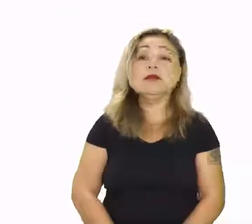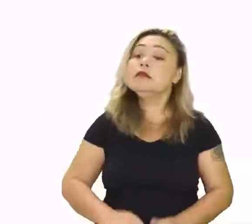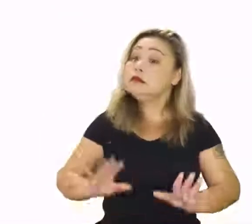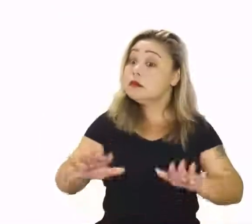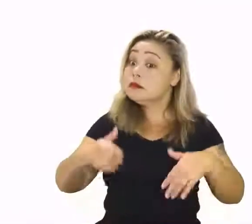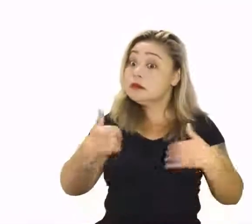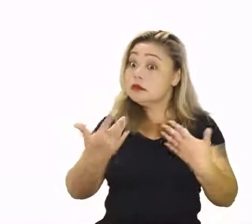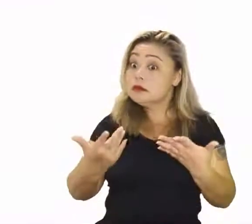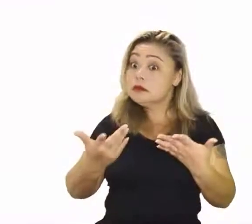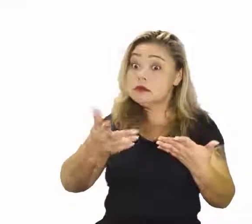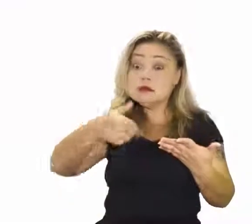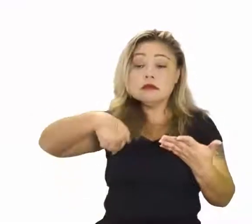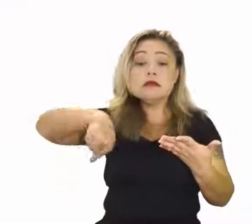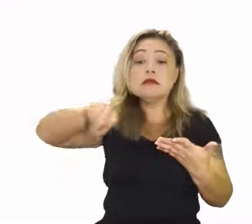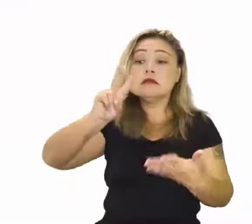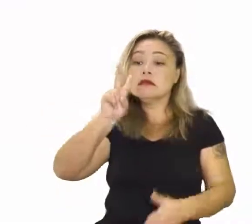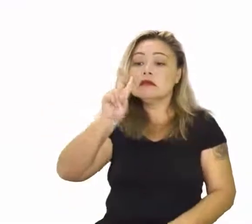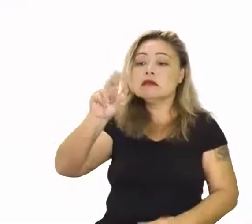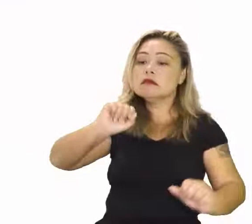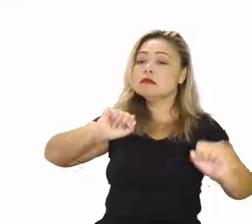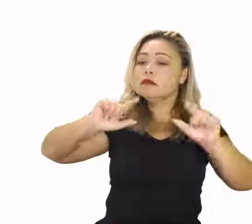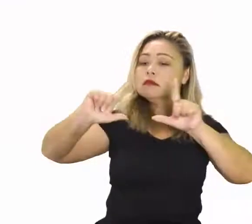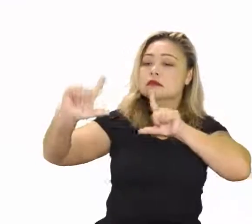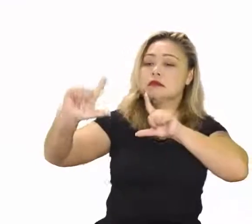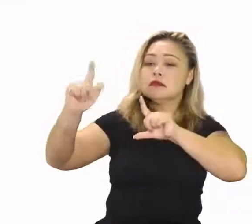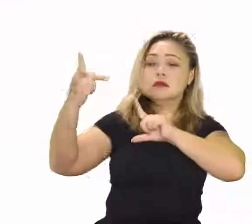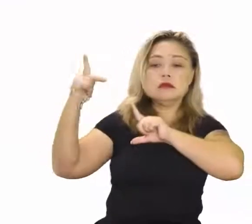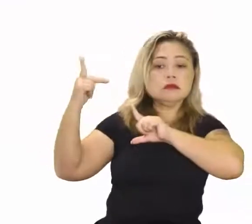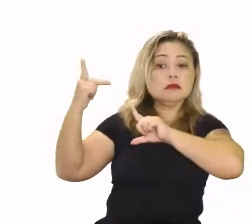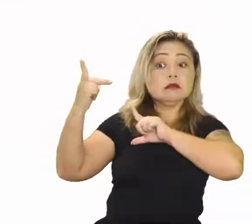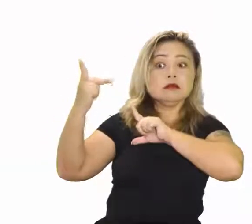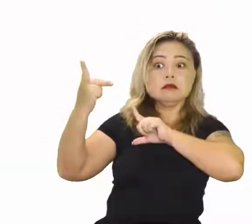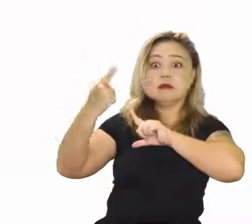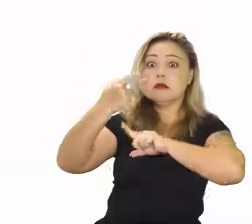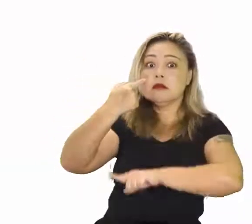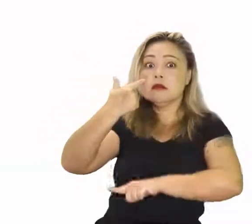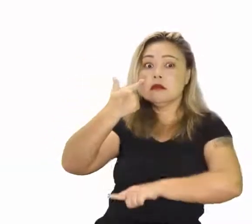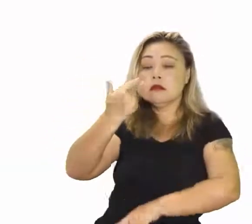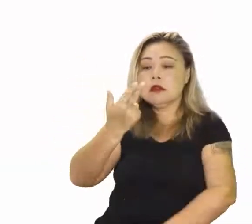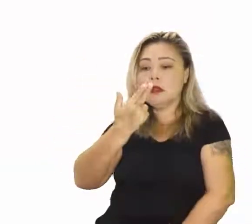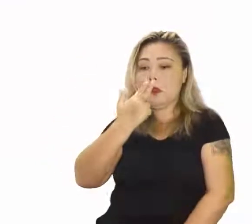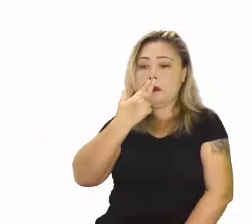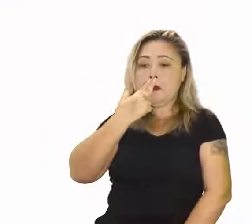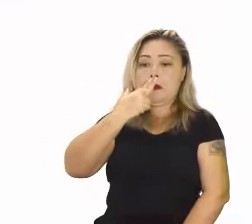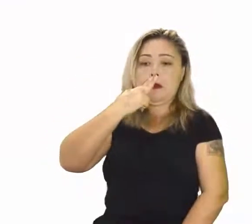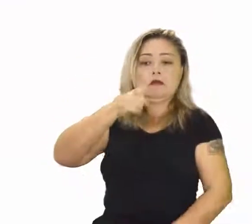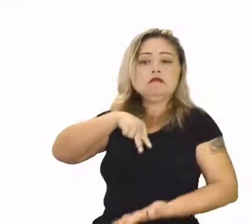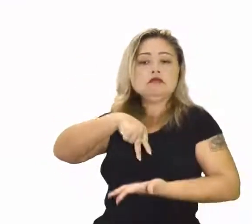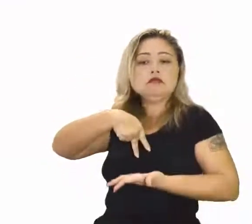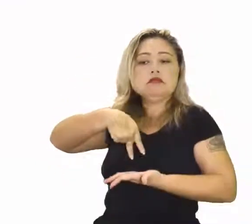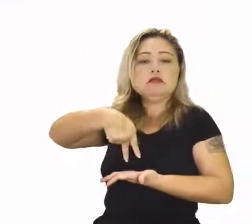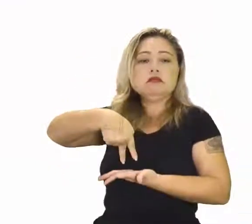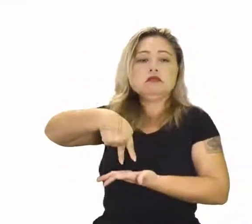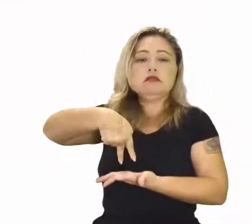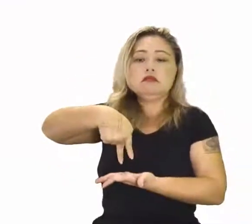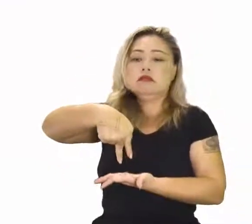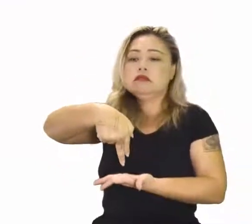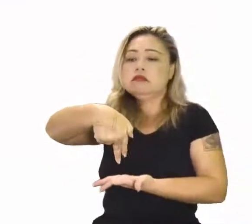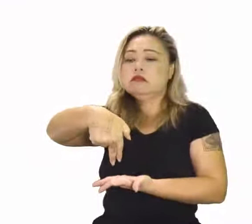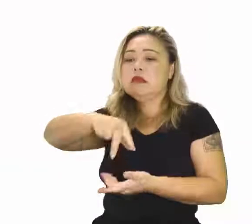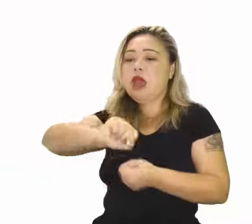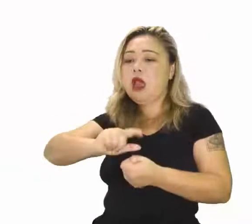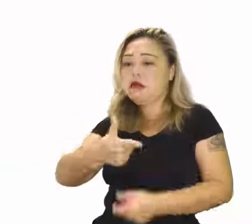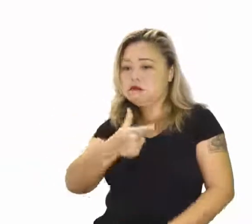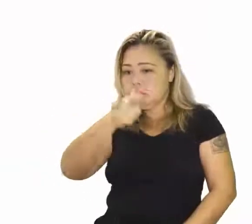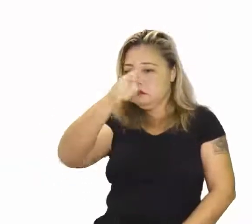Então aí vocês estão vendo na tela de vocês. Aí vocês estão vendo Hitler ainda imponente. A Alemanha ainda